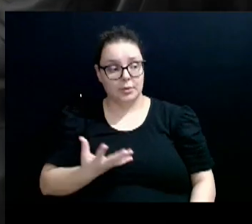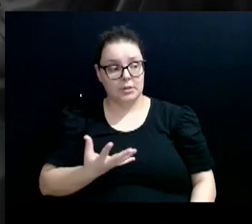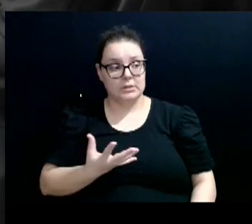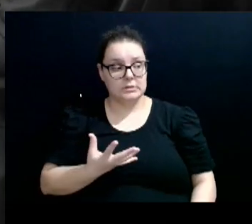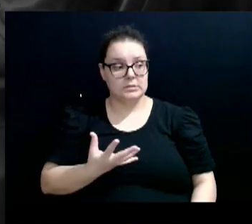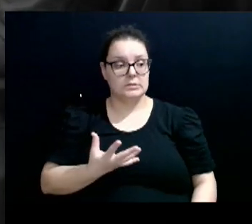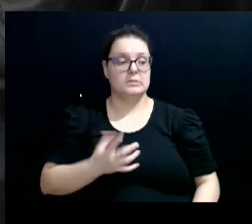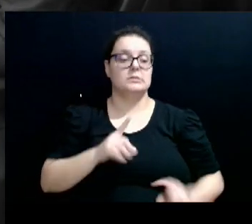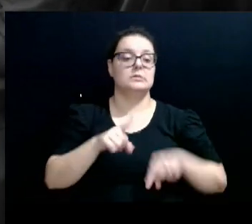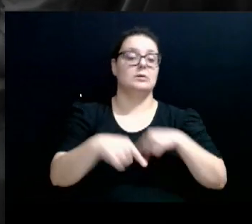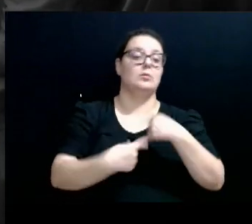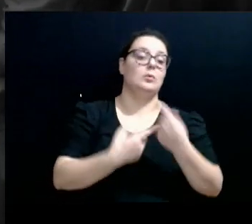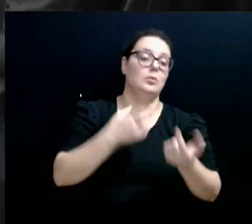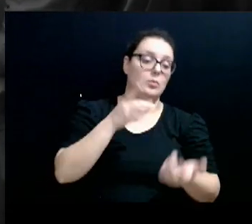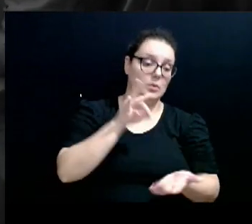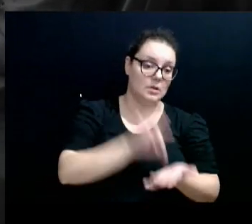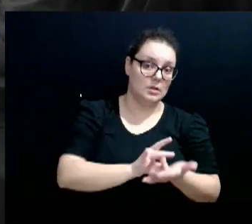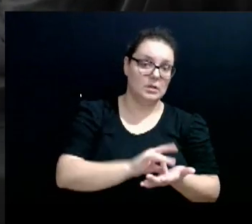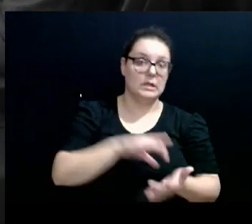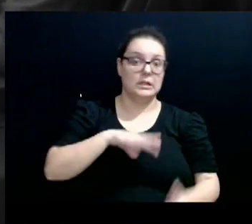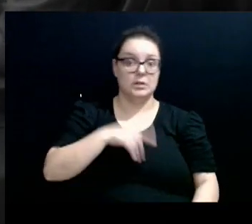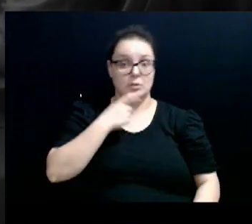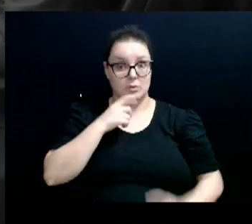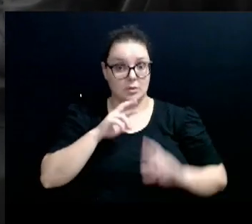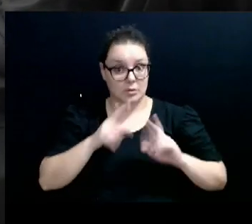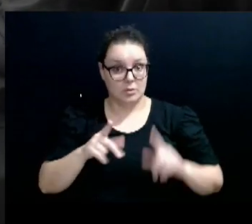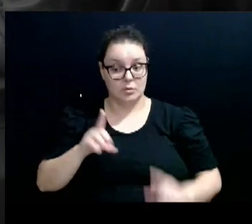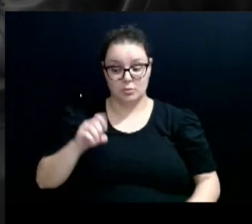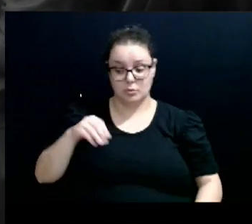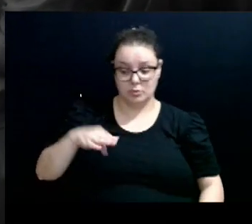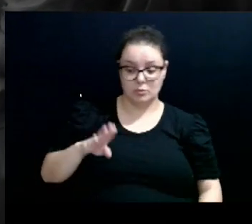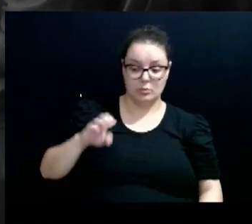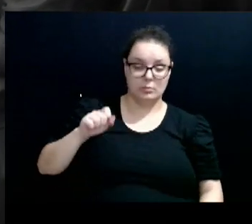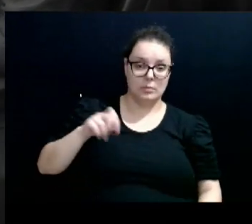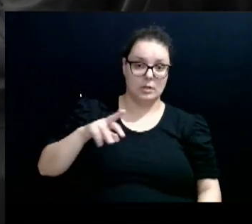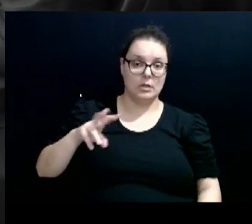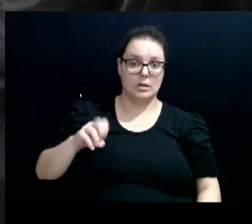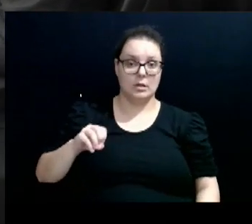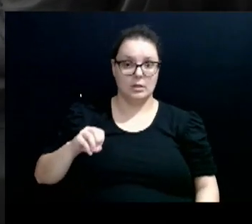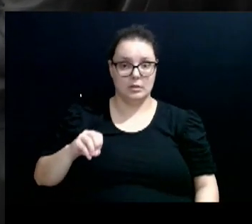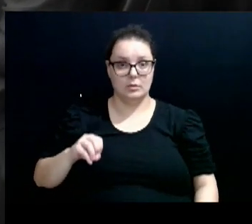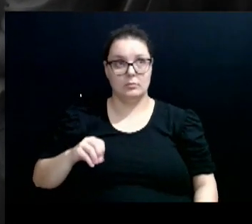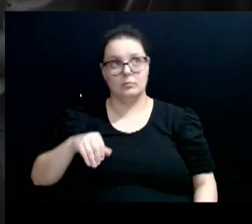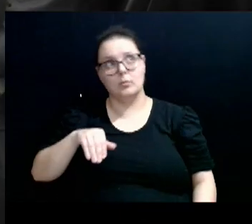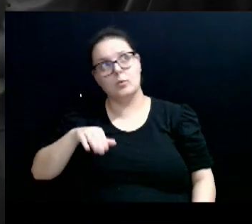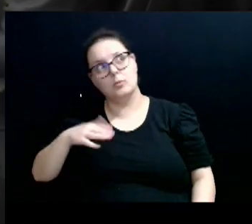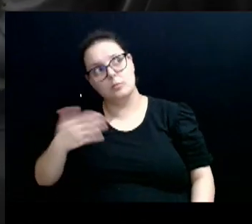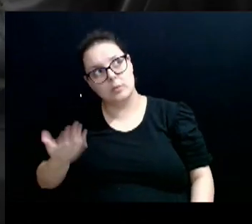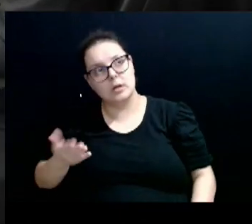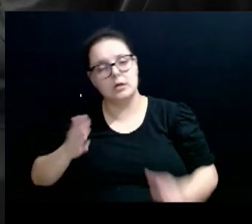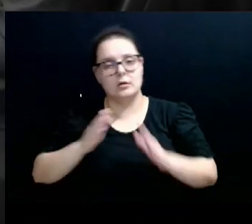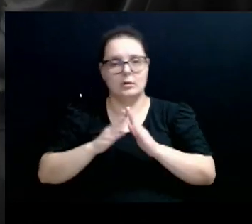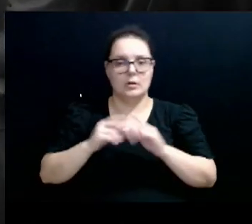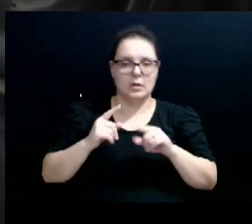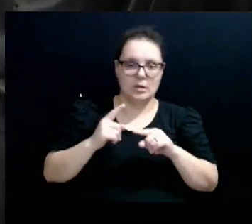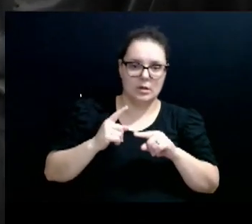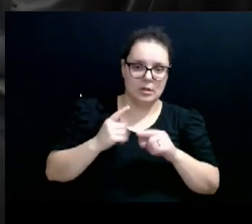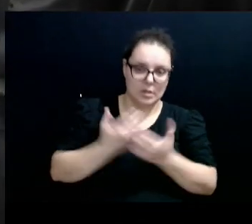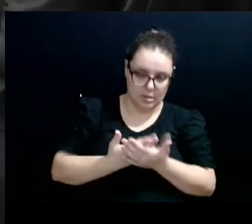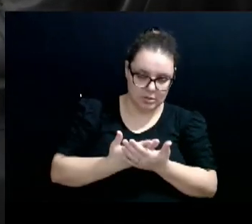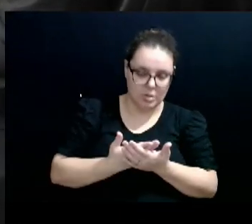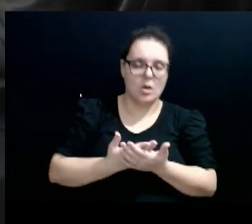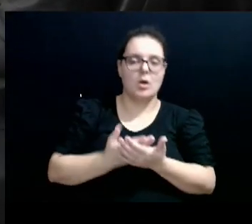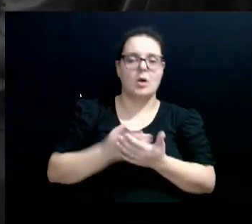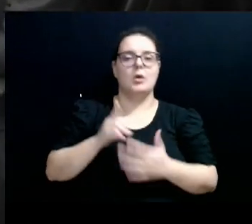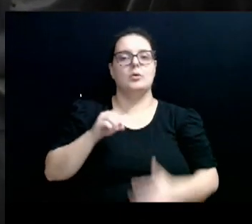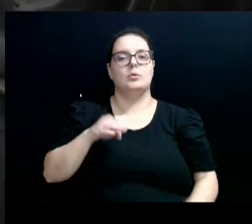realidade da Campinas, diferente do Dom Barreto, porque por mais que a escola Dom Barreto é uma escola pública, como o senhor mesmo diz, ela é uma